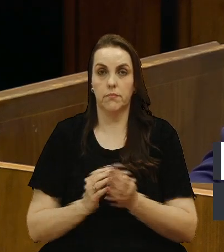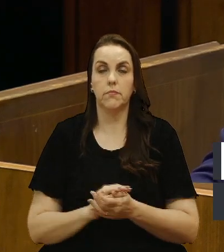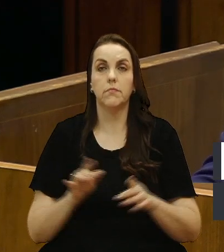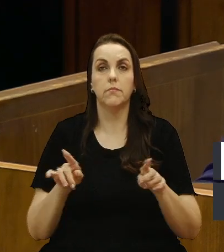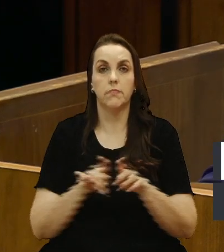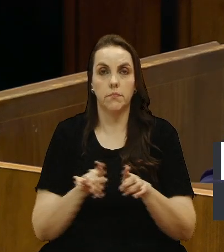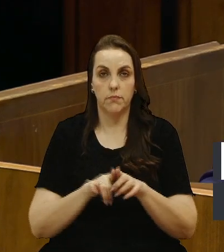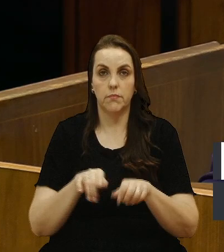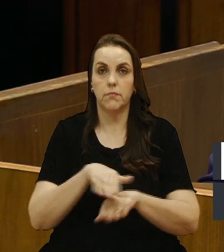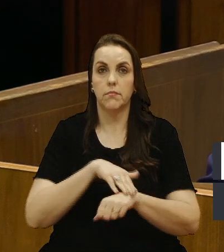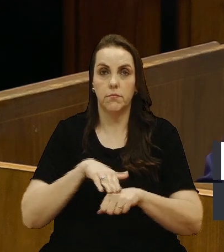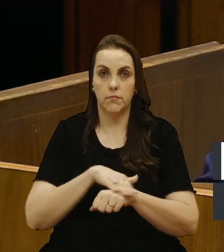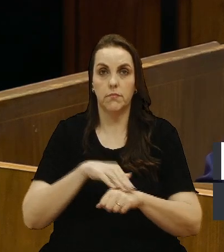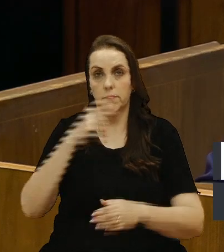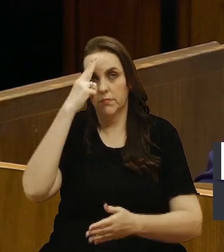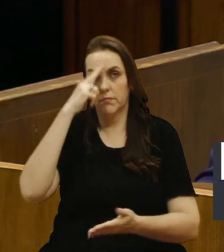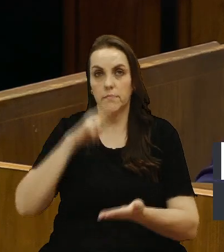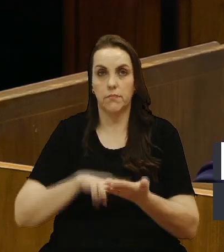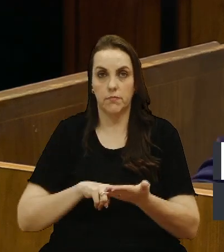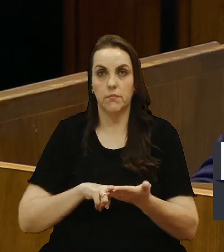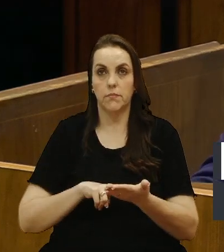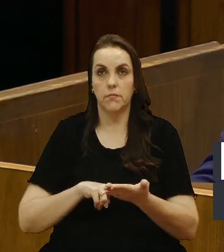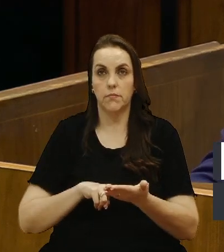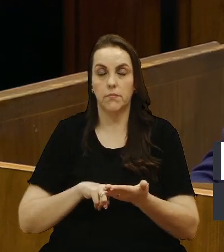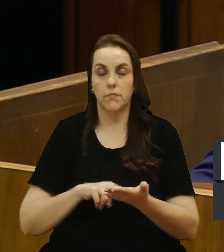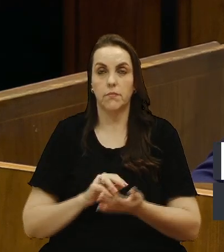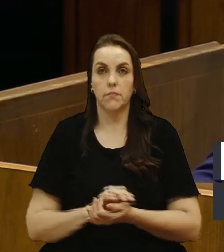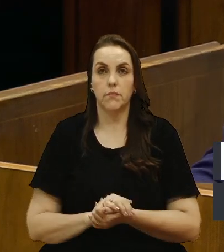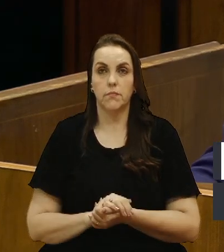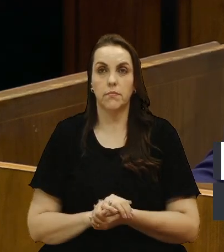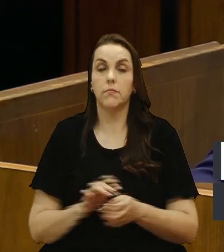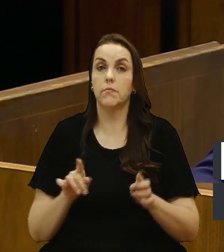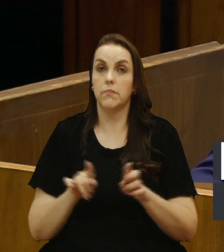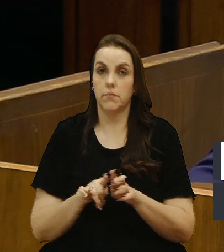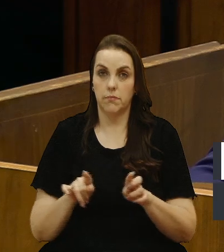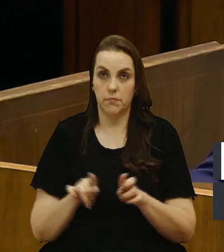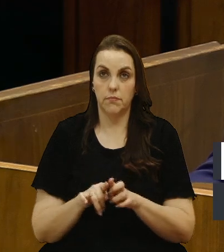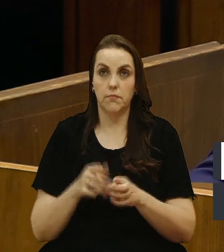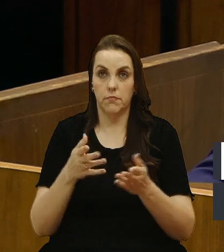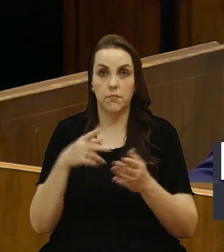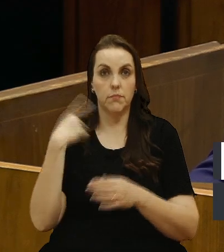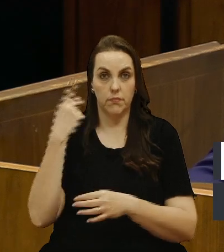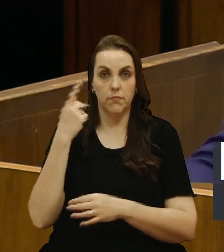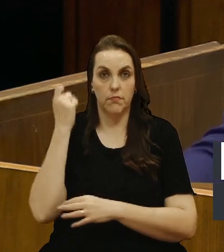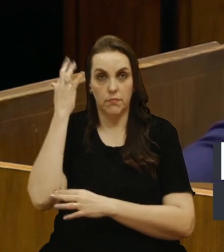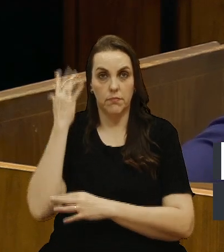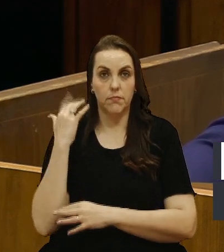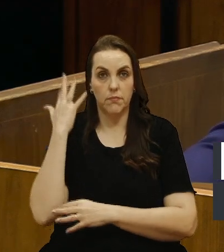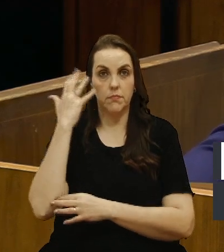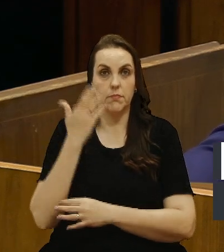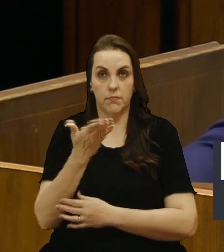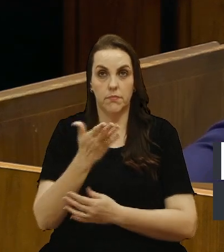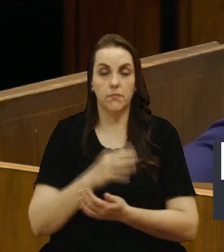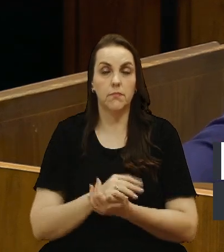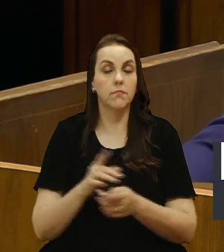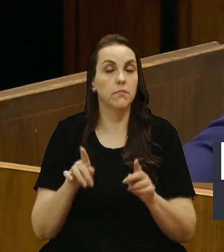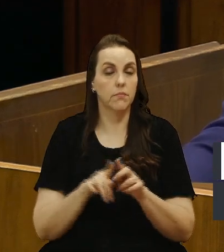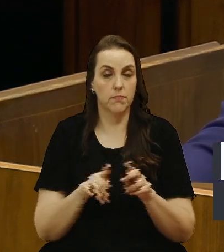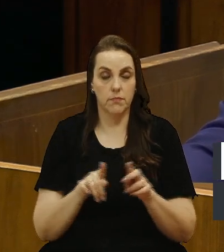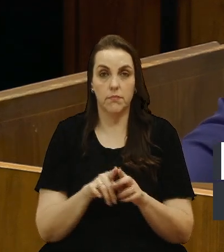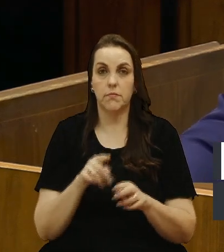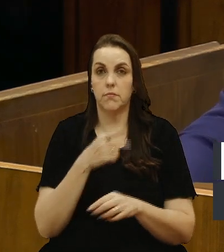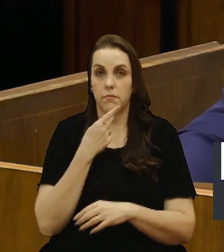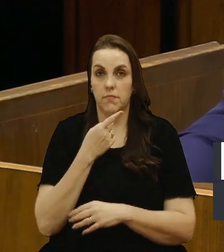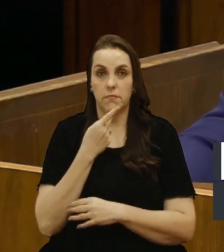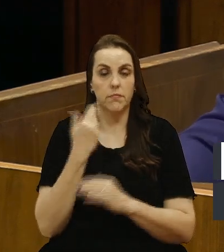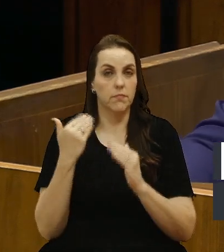Também conversei com o deputado Neri, o carteiro, que também, vereadora Daiane Mello, também